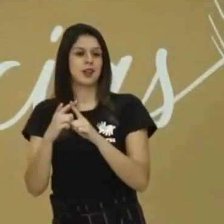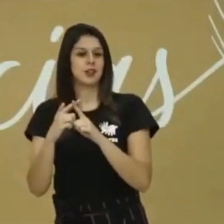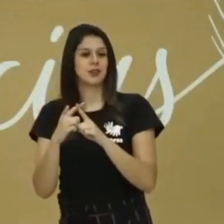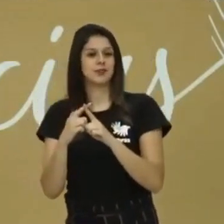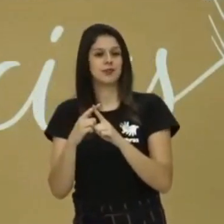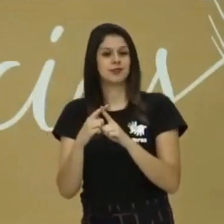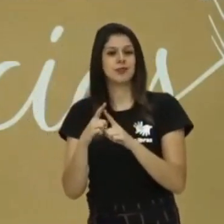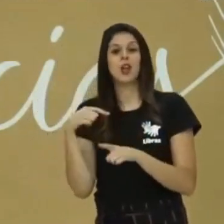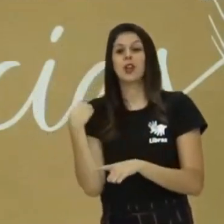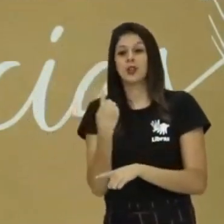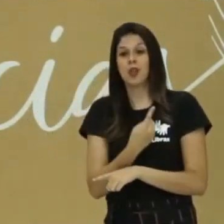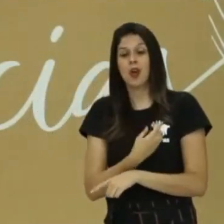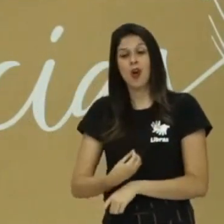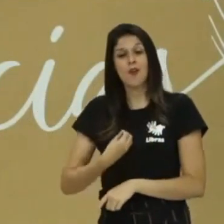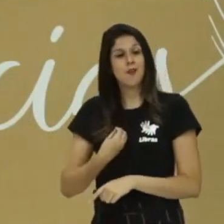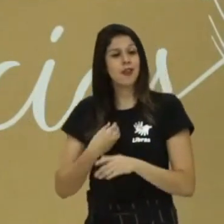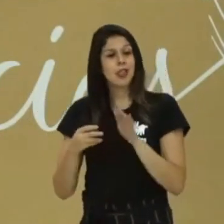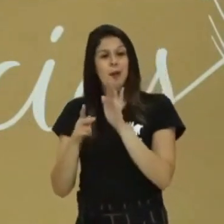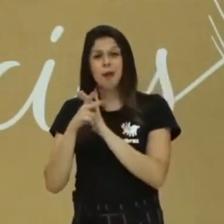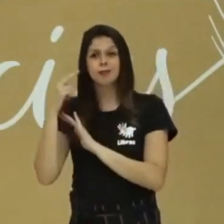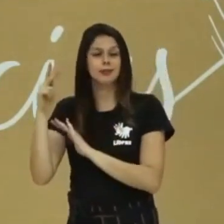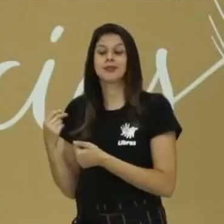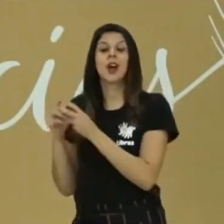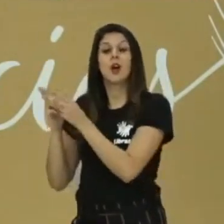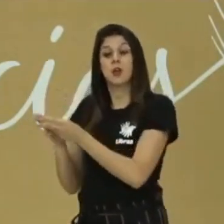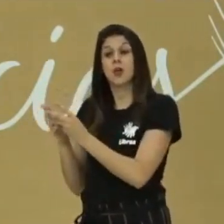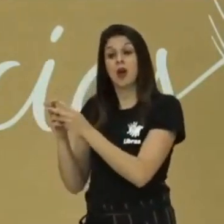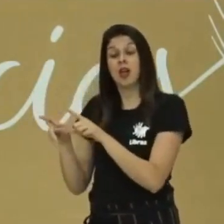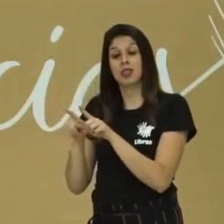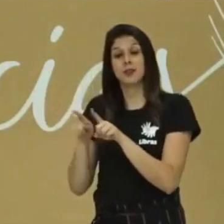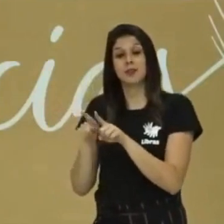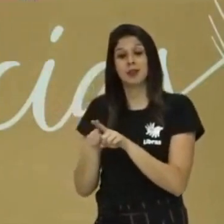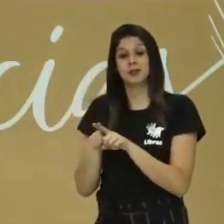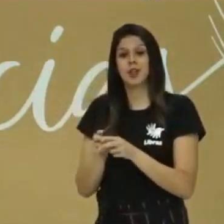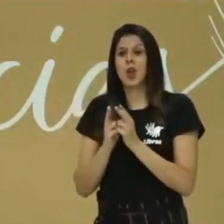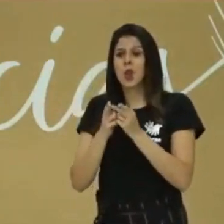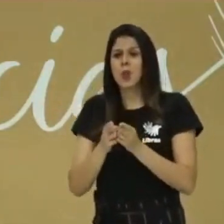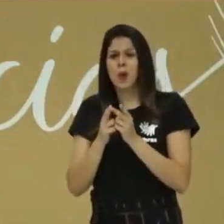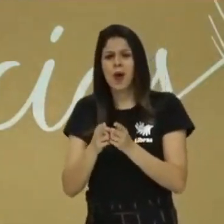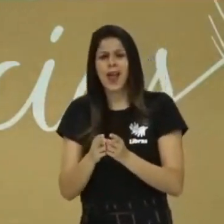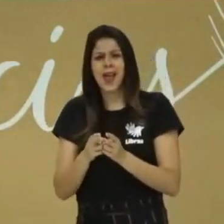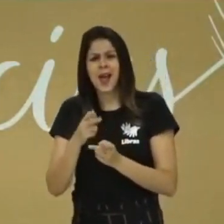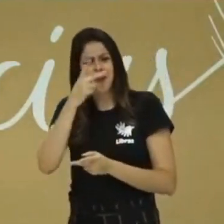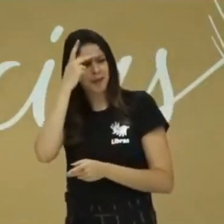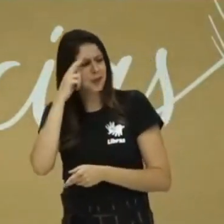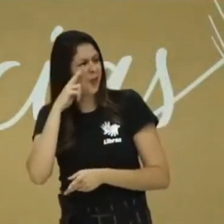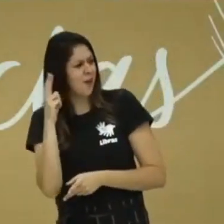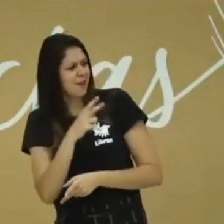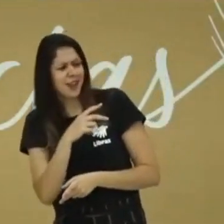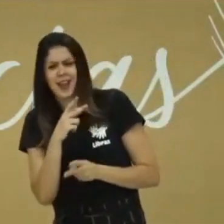buscar a sua noiva assim como nos dias de Noé Noé foi dado como louco é